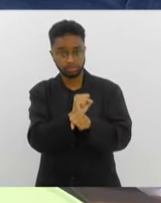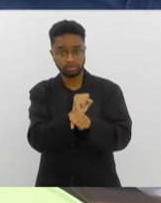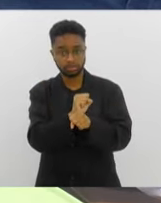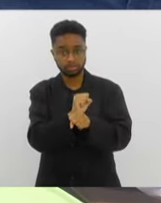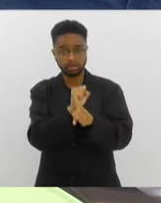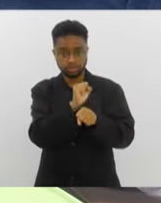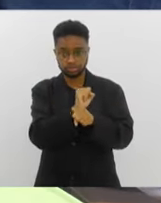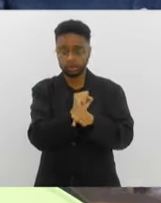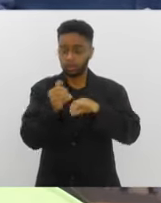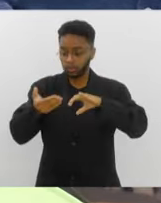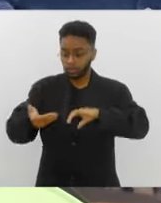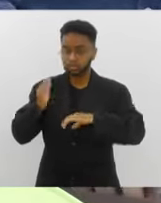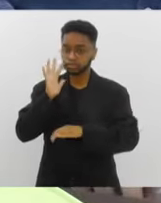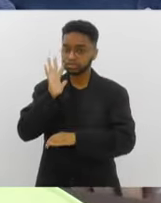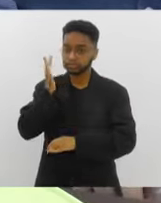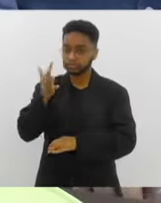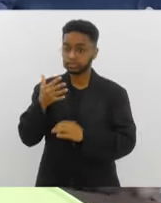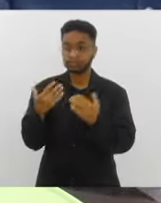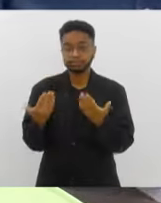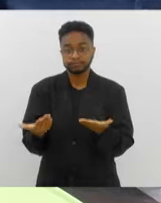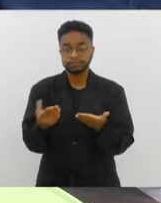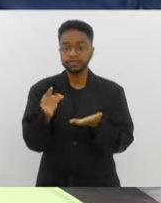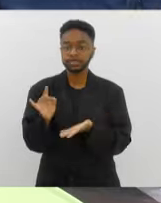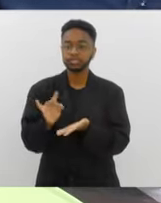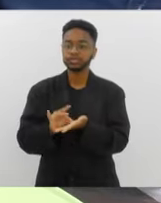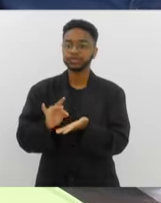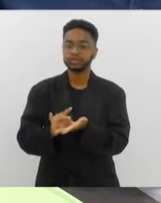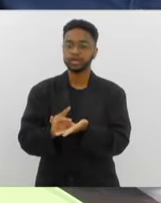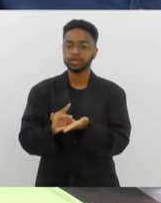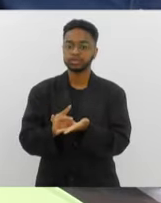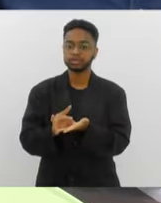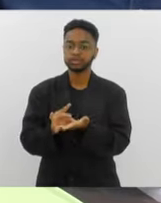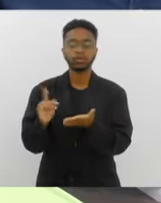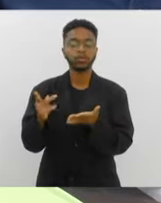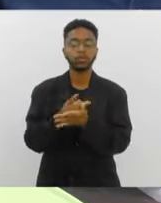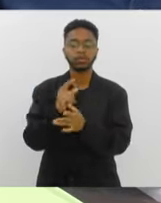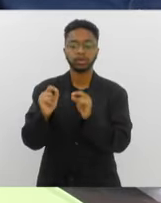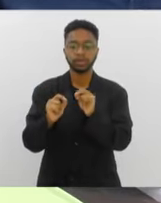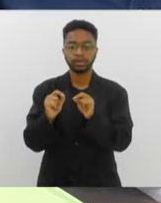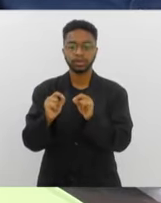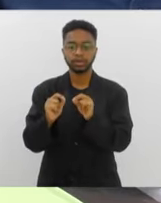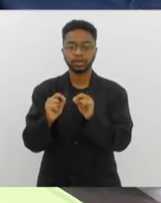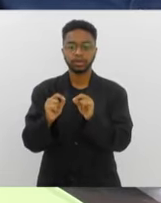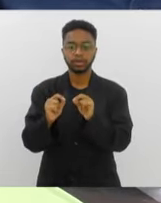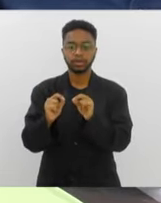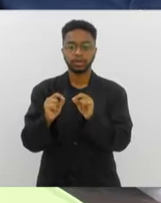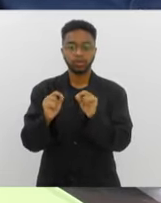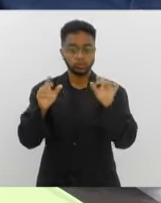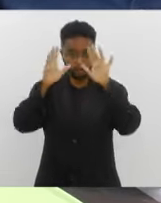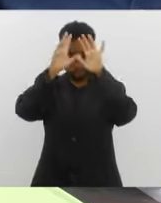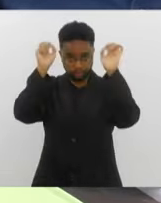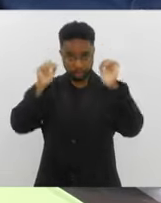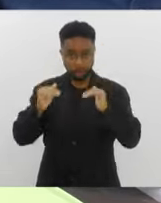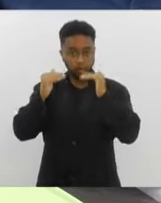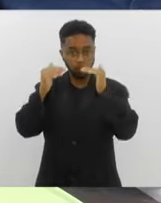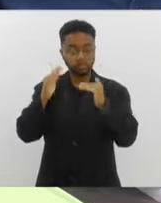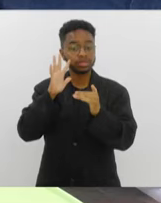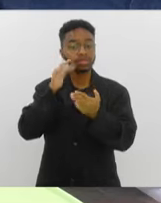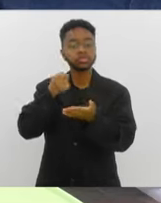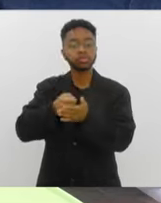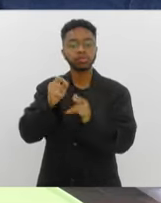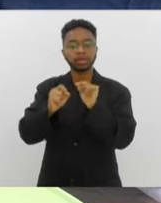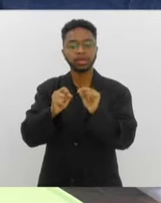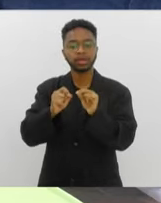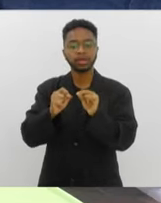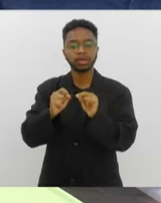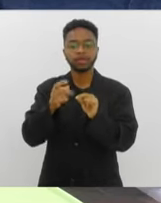Congresso Nacional deliberar. Então, na verdade, o que o Supremo decidiu por maioria foi negar